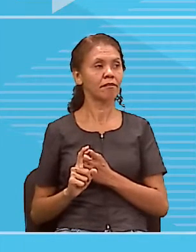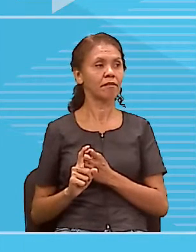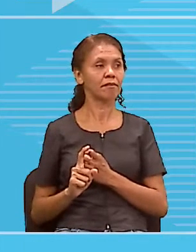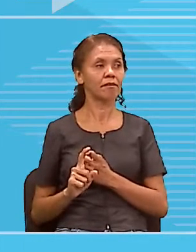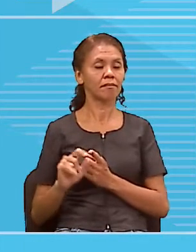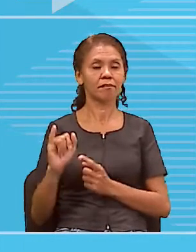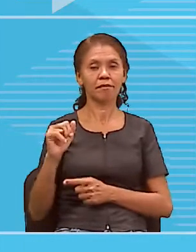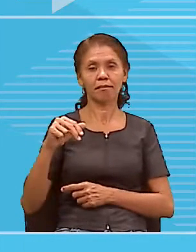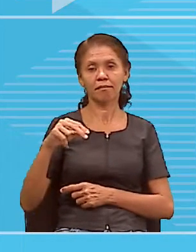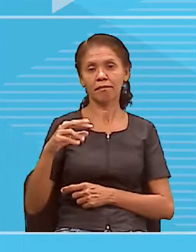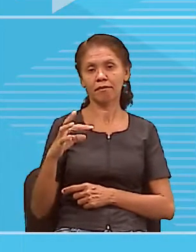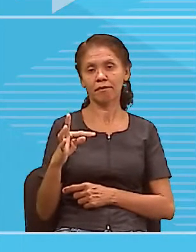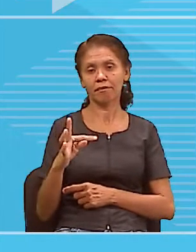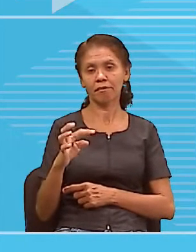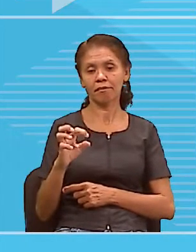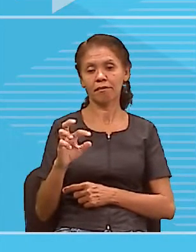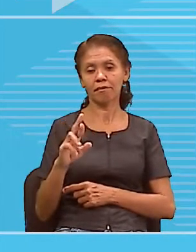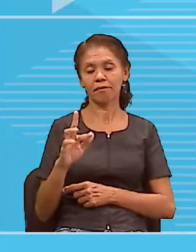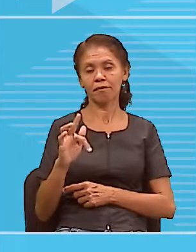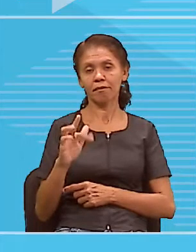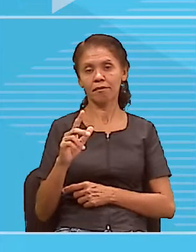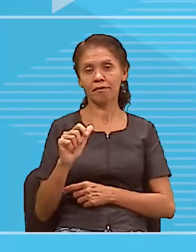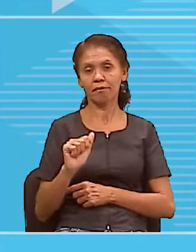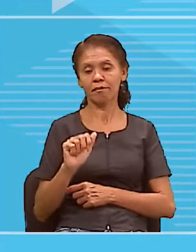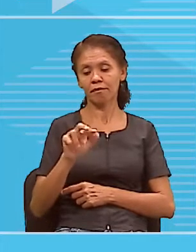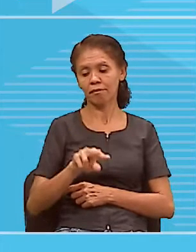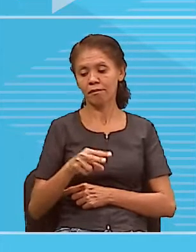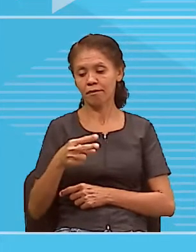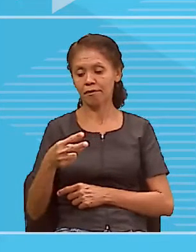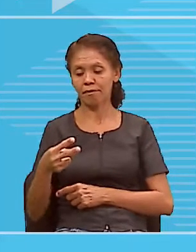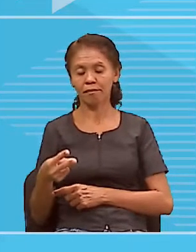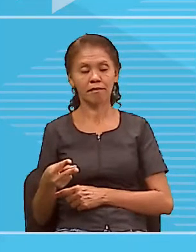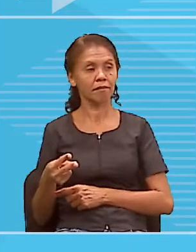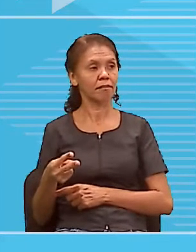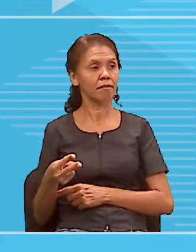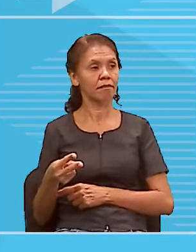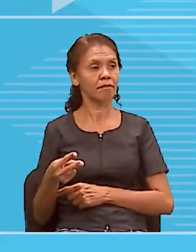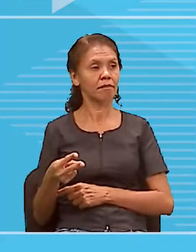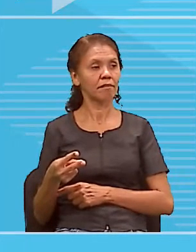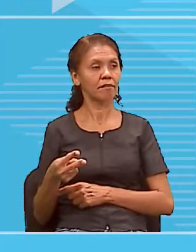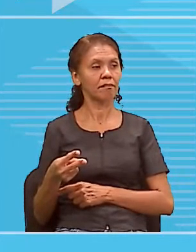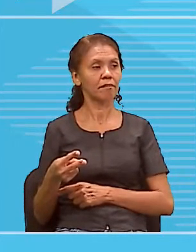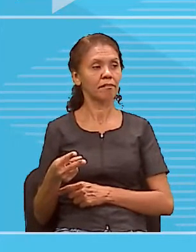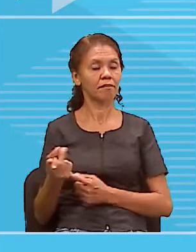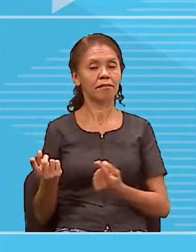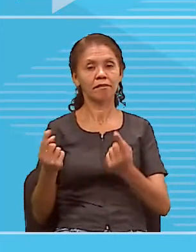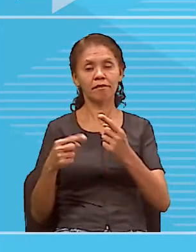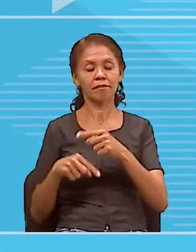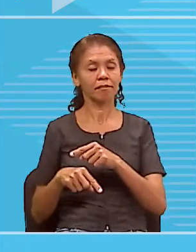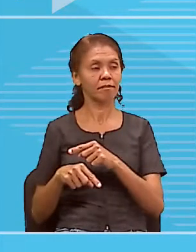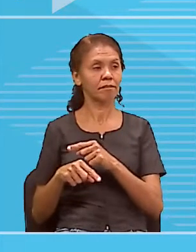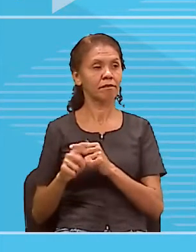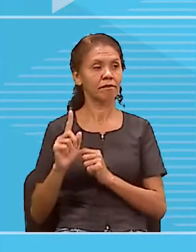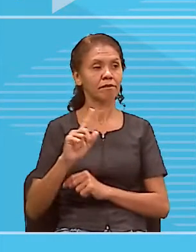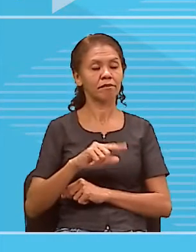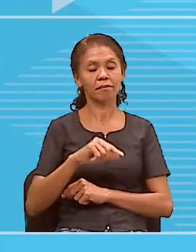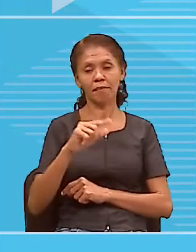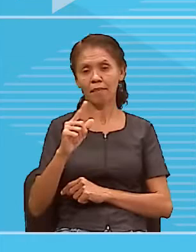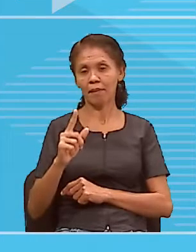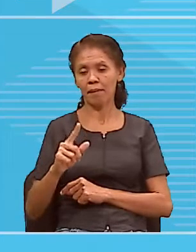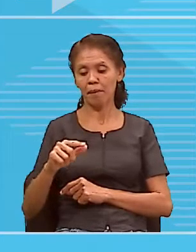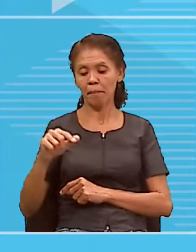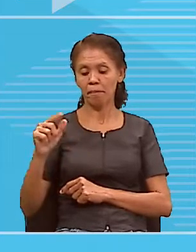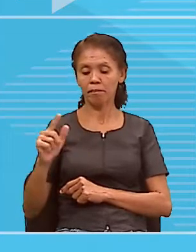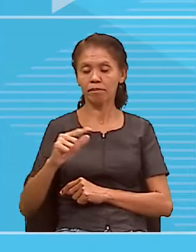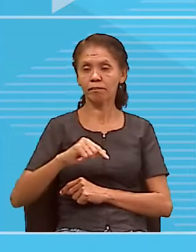interferências que são Opostas em fase ou seja uma onda vai ter uma amplitude para